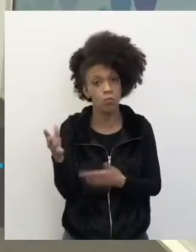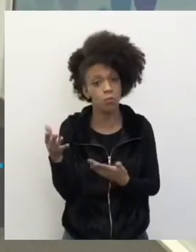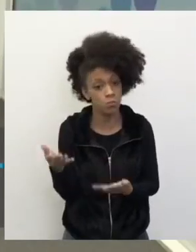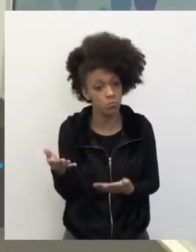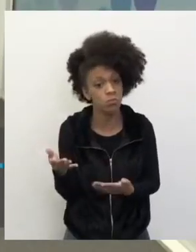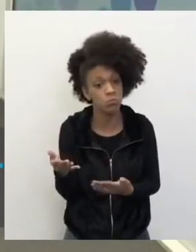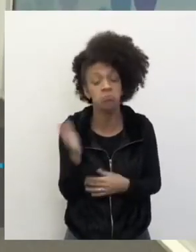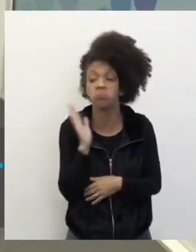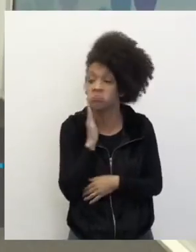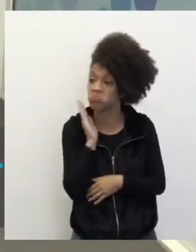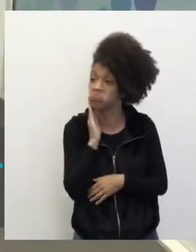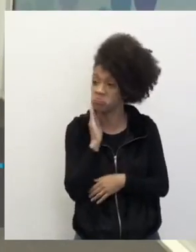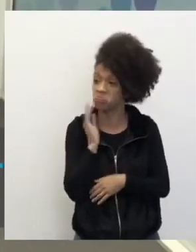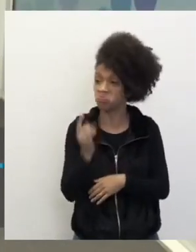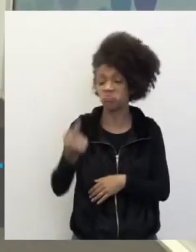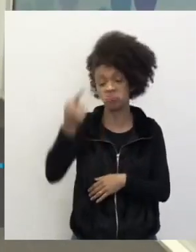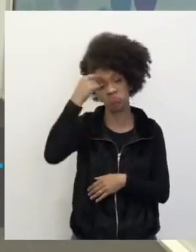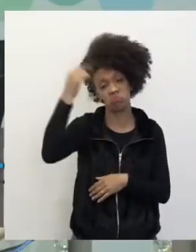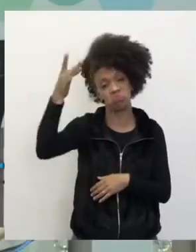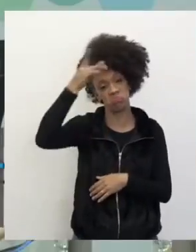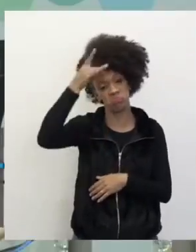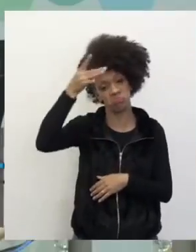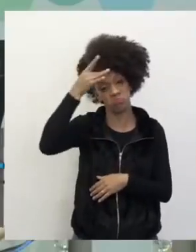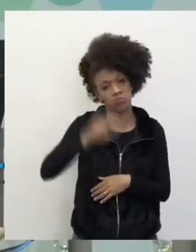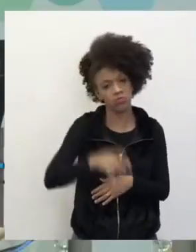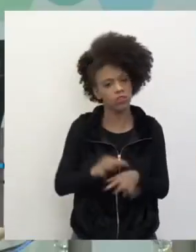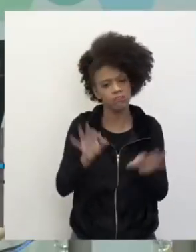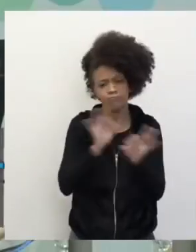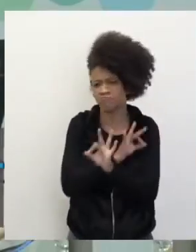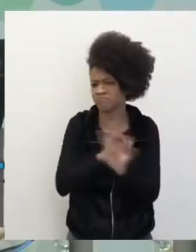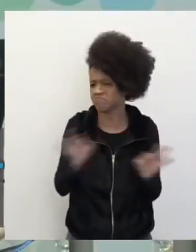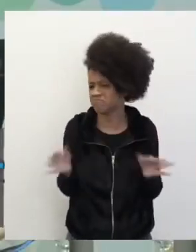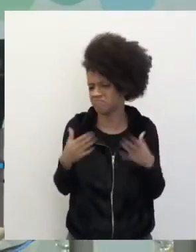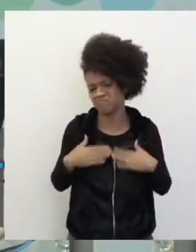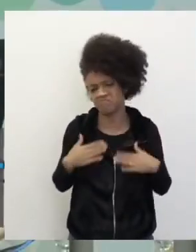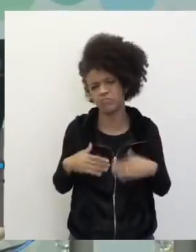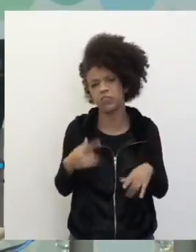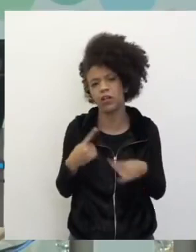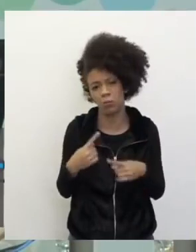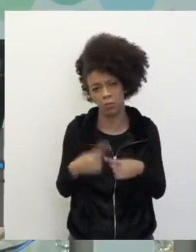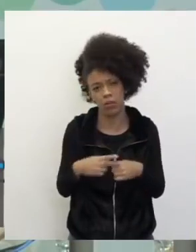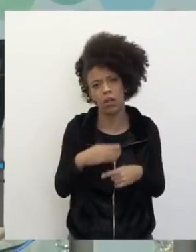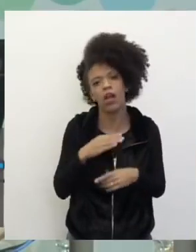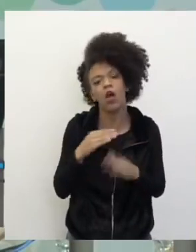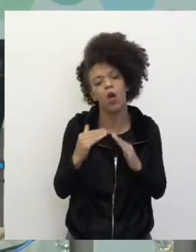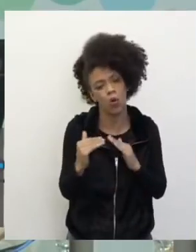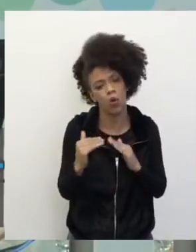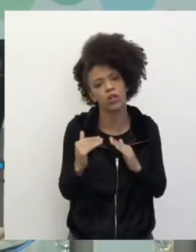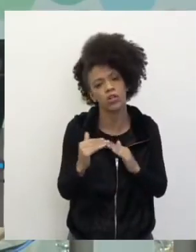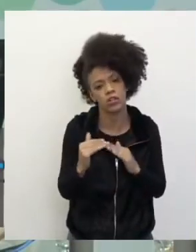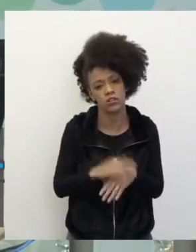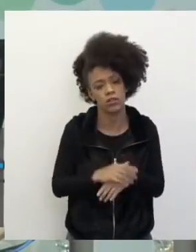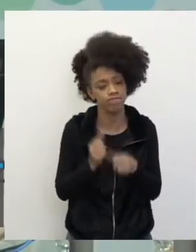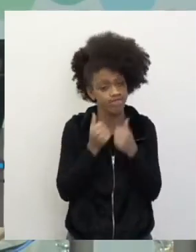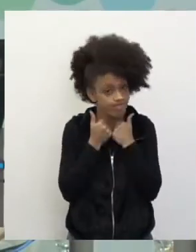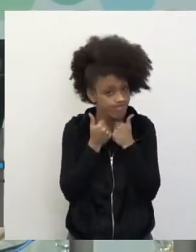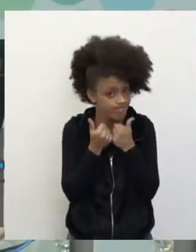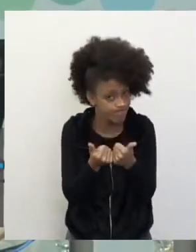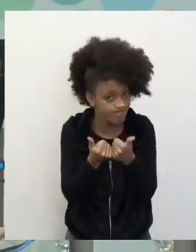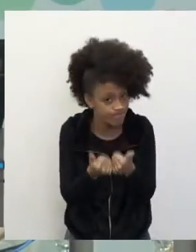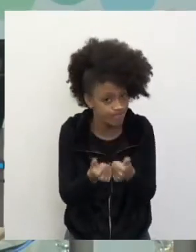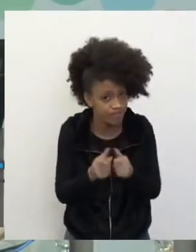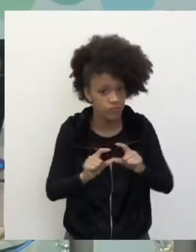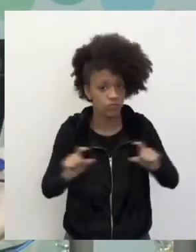Eles sabem de cabeça aí. Essas daí estão tranquilas porque elas são coordenativas, né? Elas estavam de boas, elas são